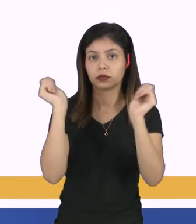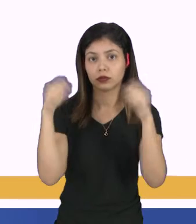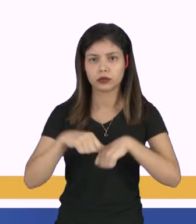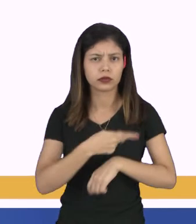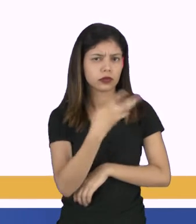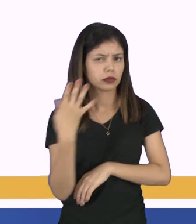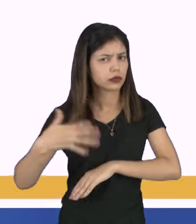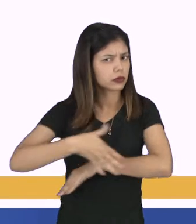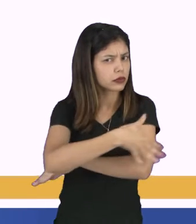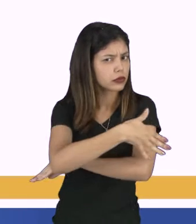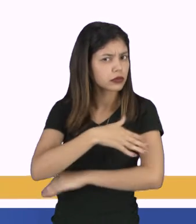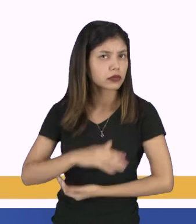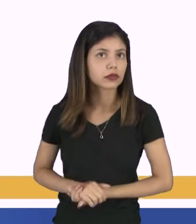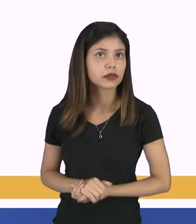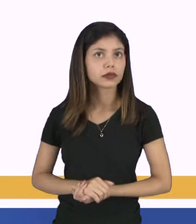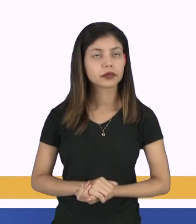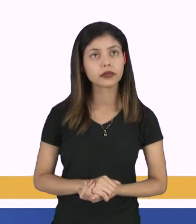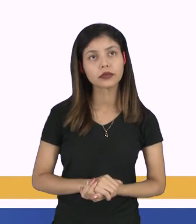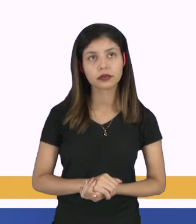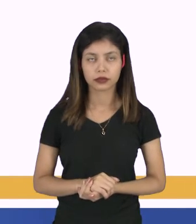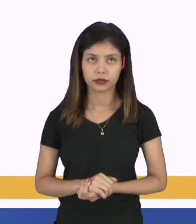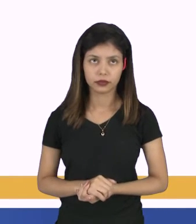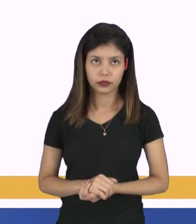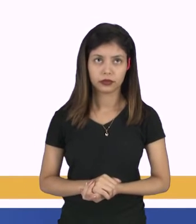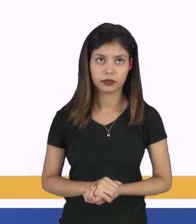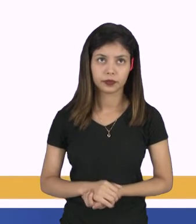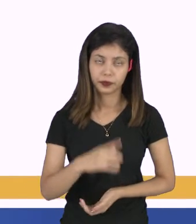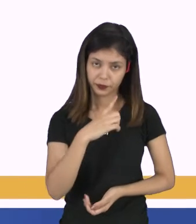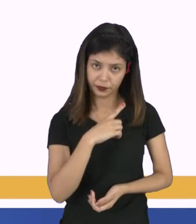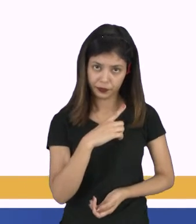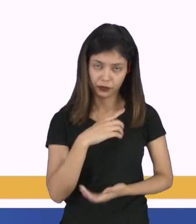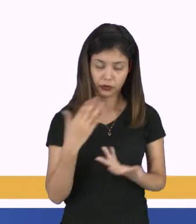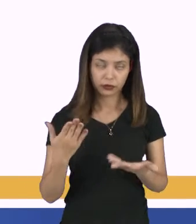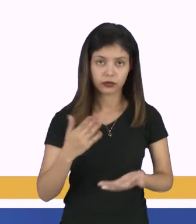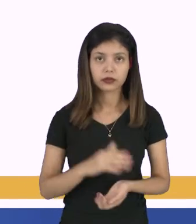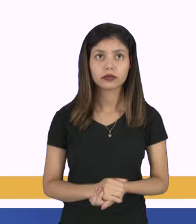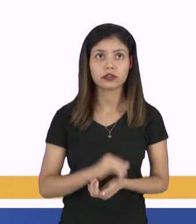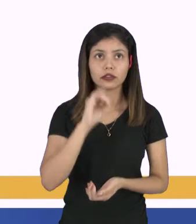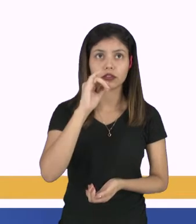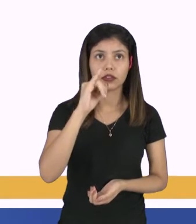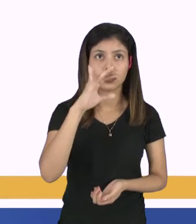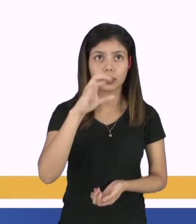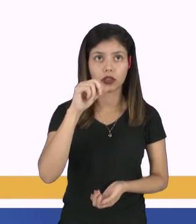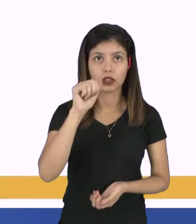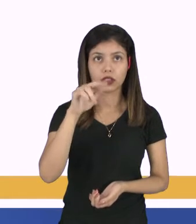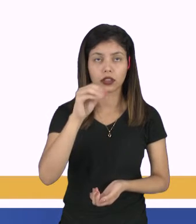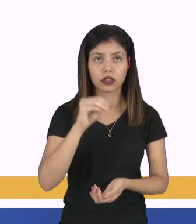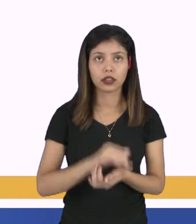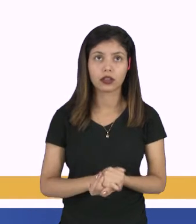possui quantas ruas? Vamos lá. Gente, o